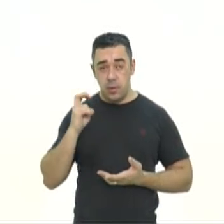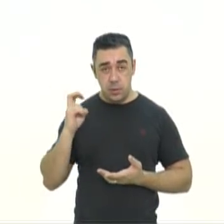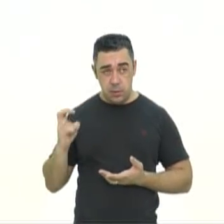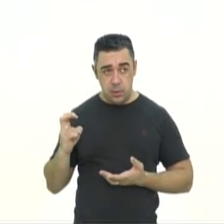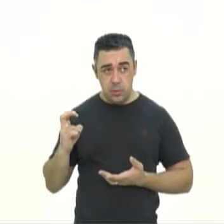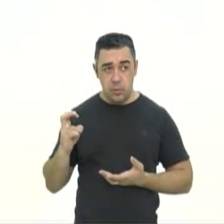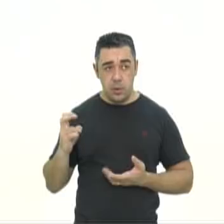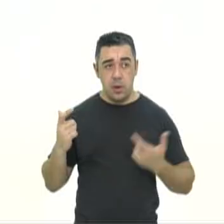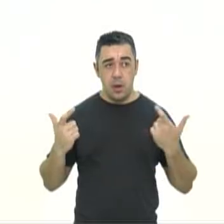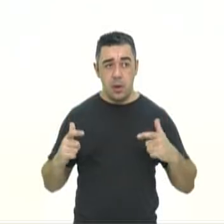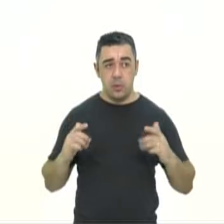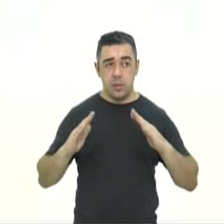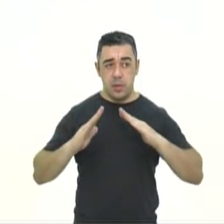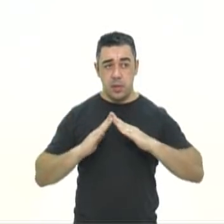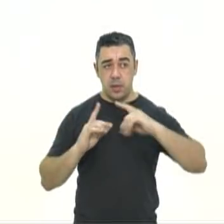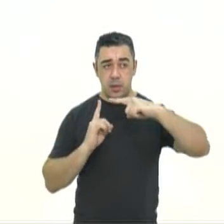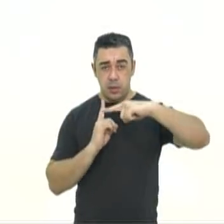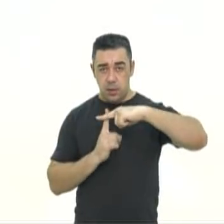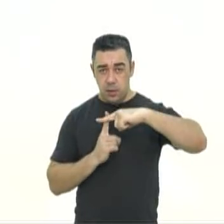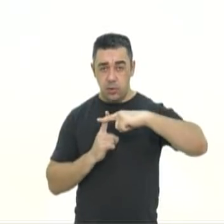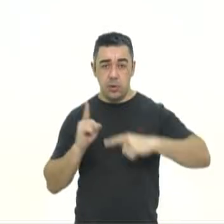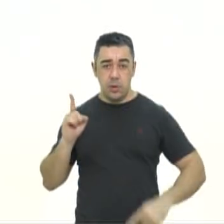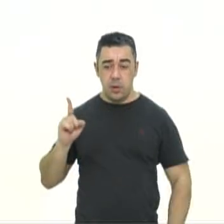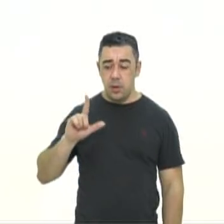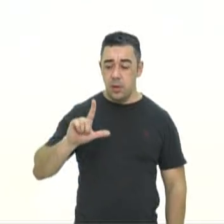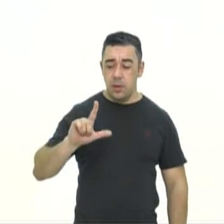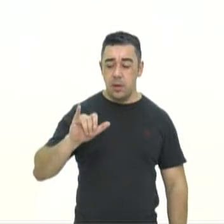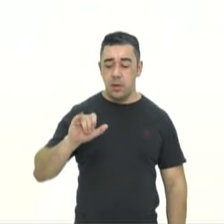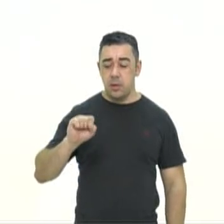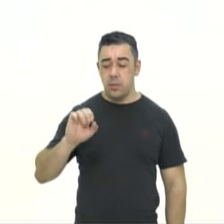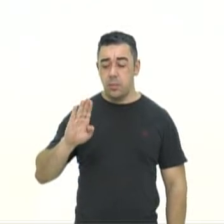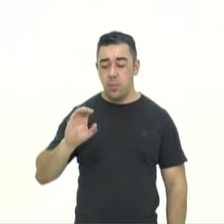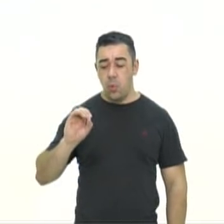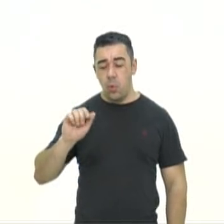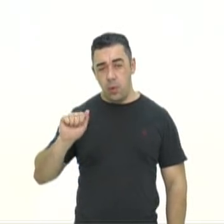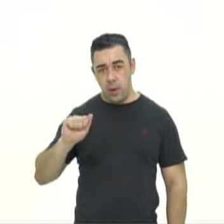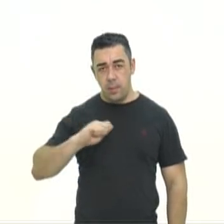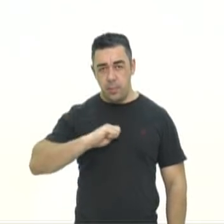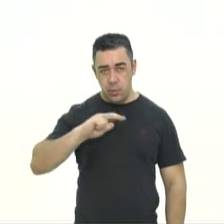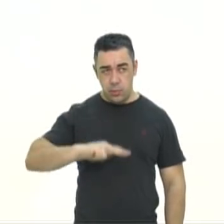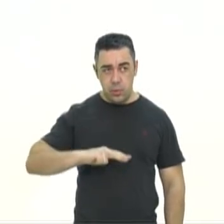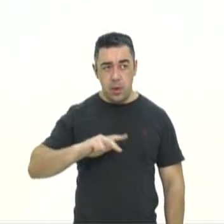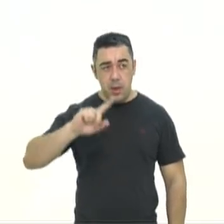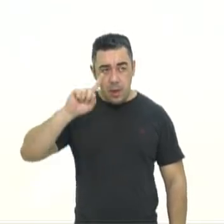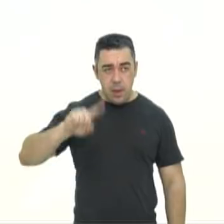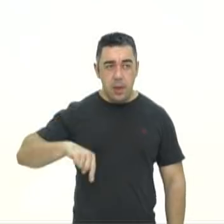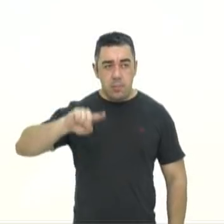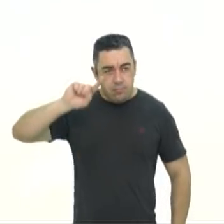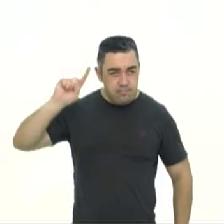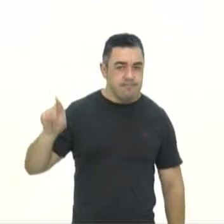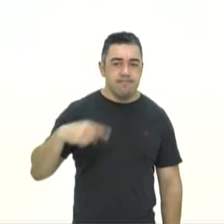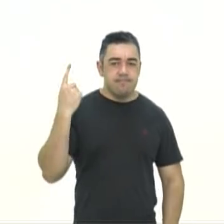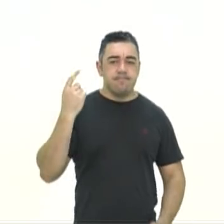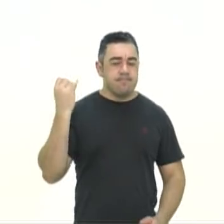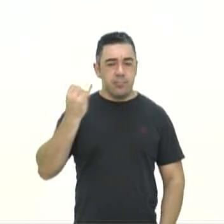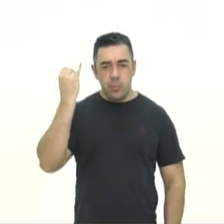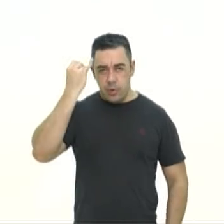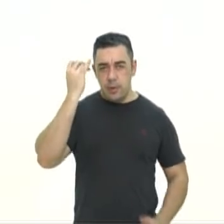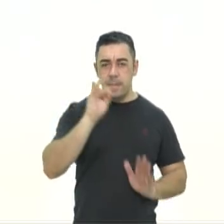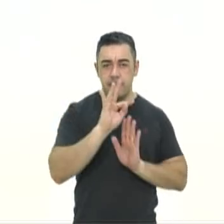1655, na Capela Real de Lisboa. É considerado como um dos mais importantes